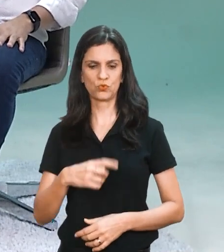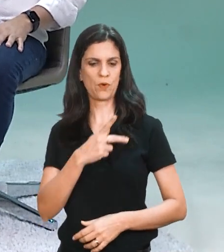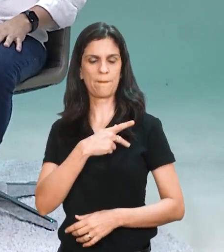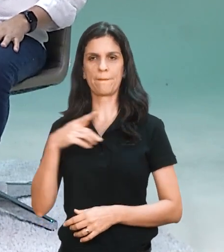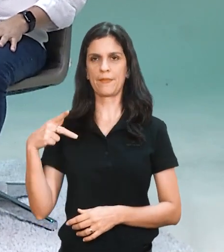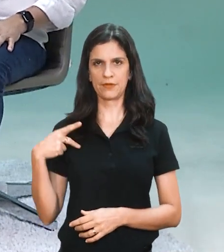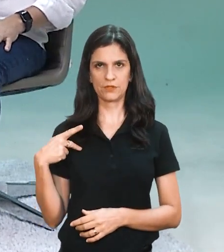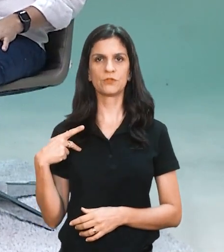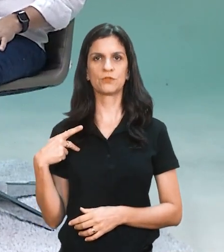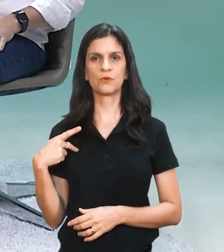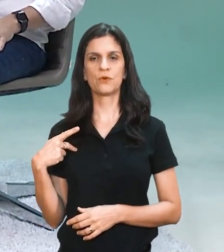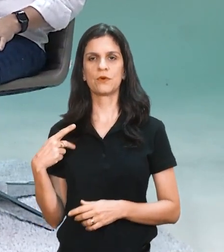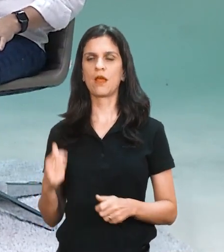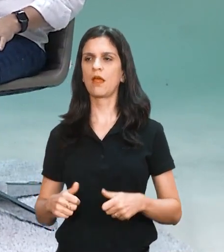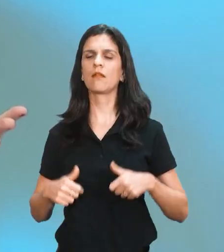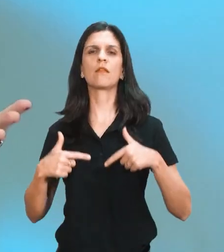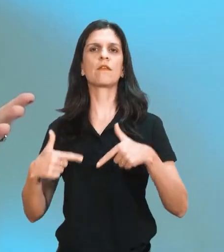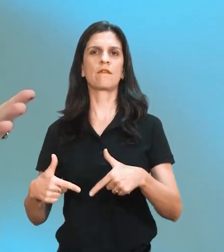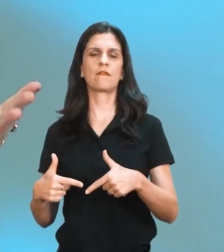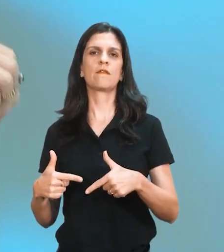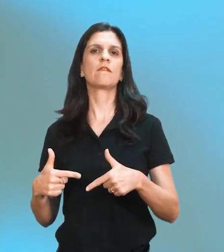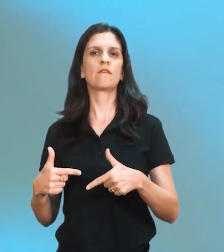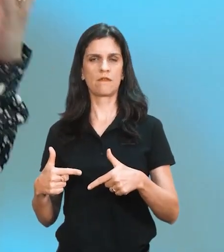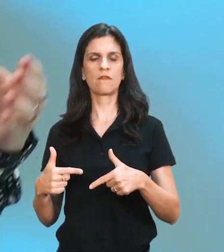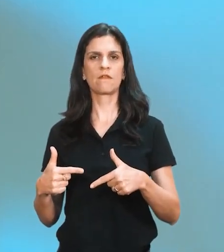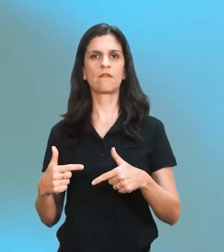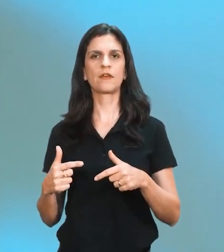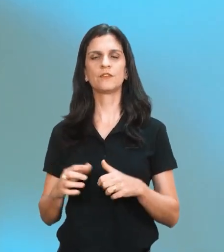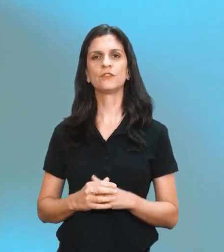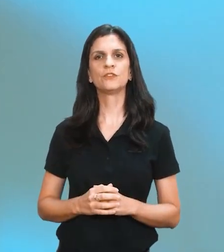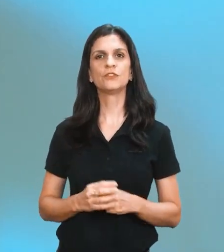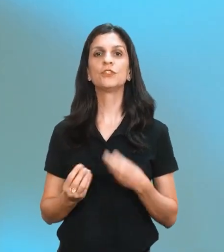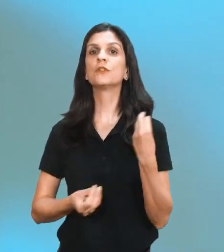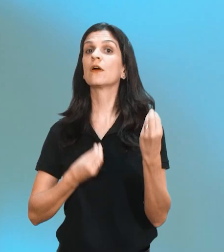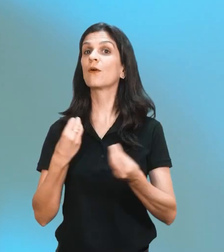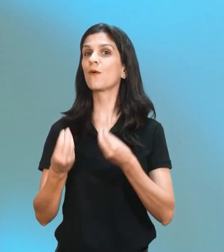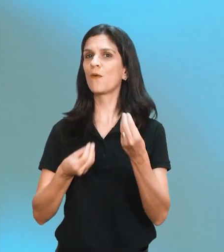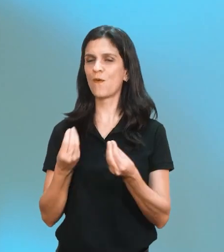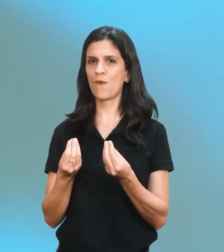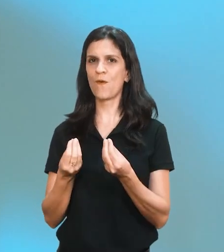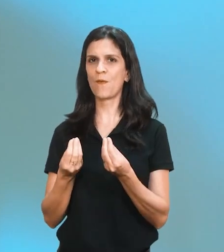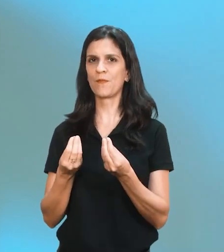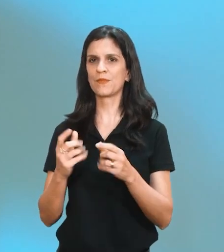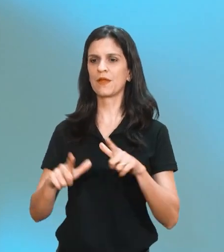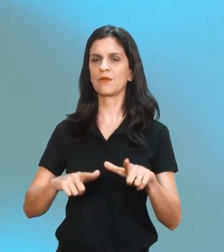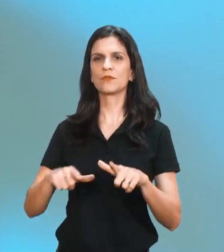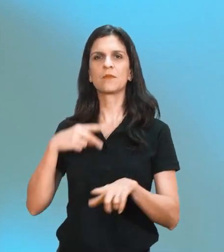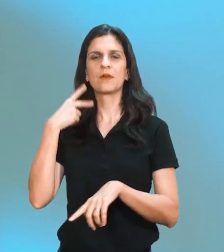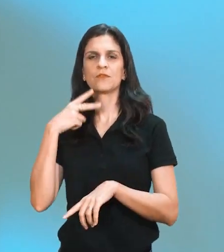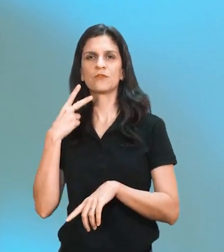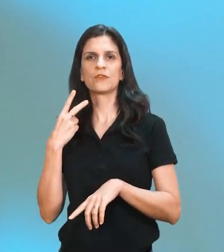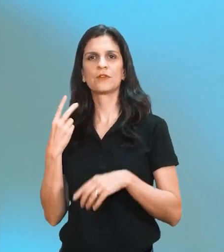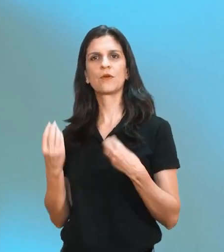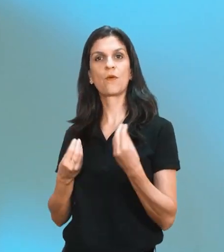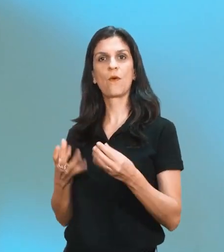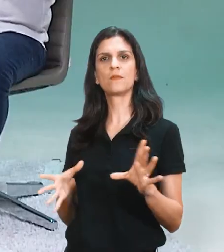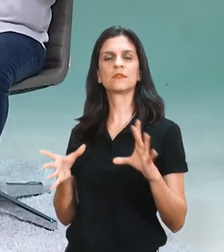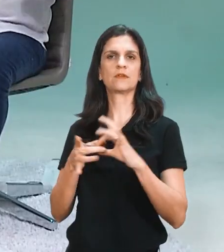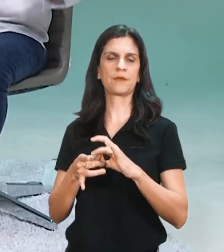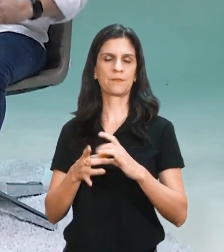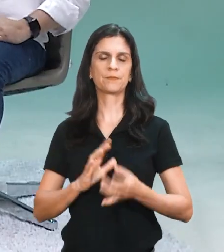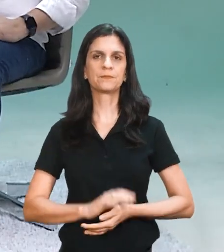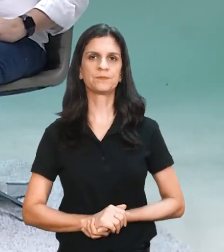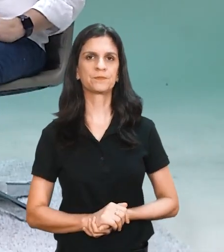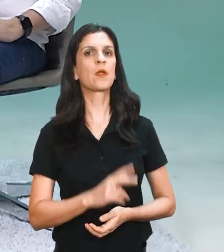sua defesa, essa bandeira defendida por você, pauta a sua atuação dentro do Legislativo? Na verdade, eu já